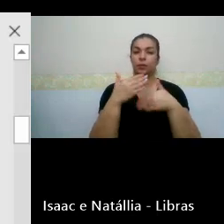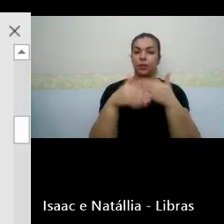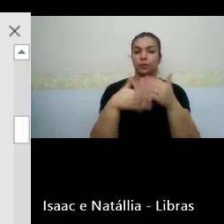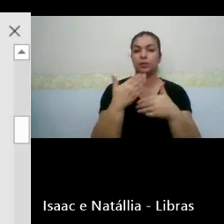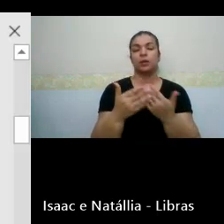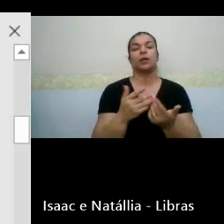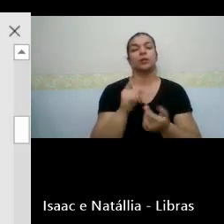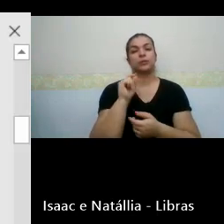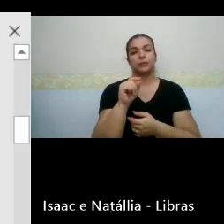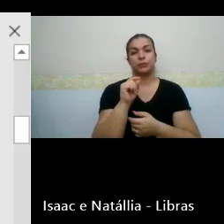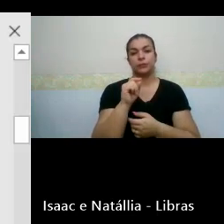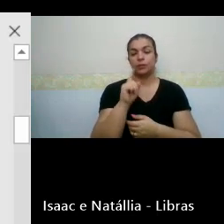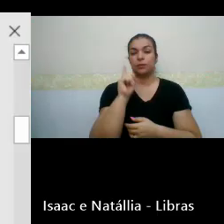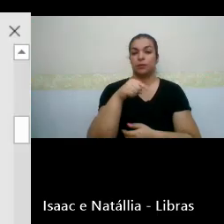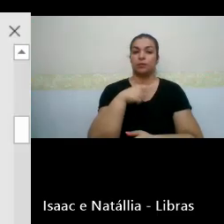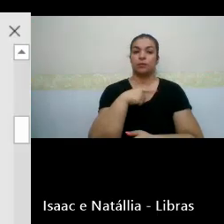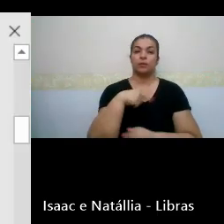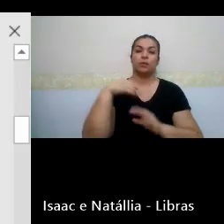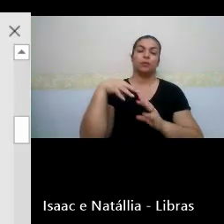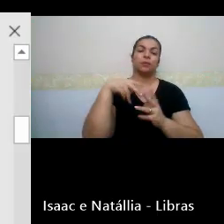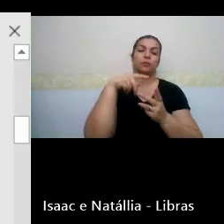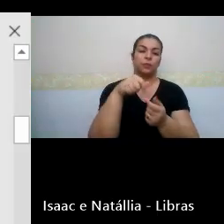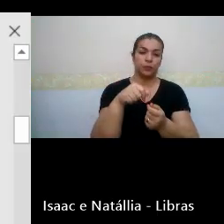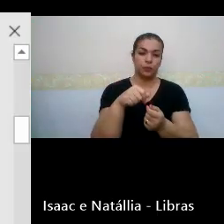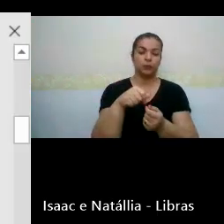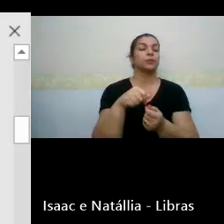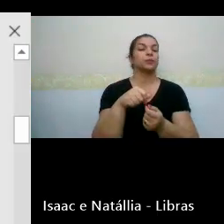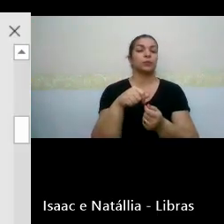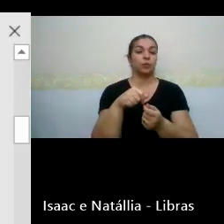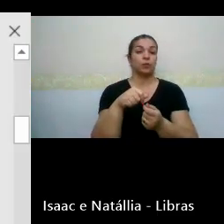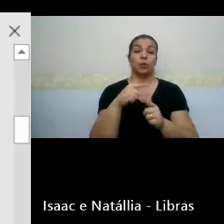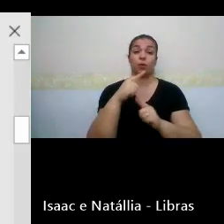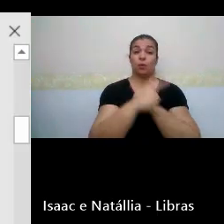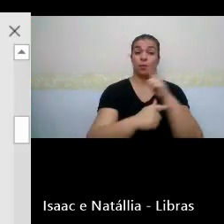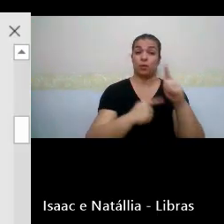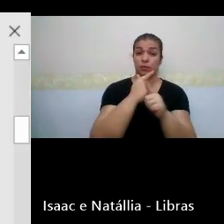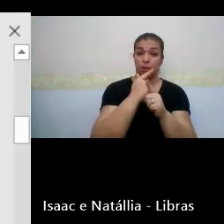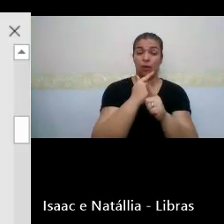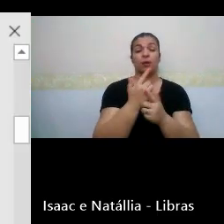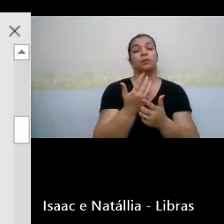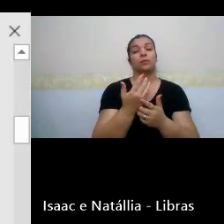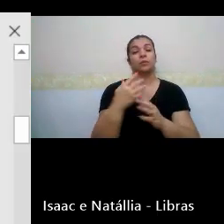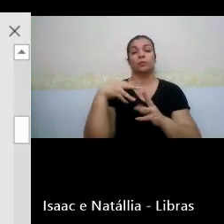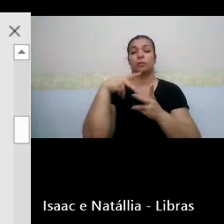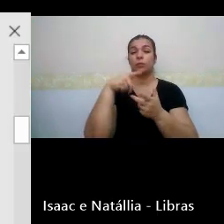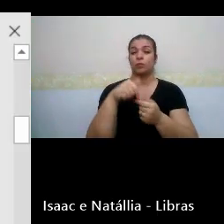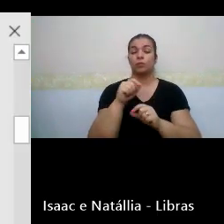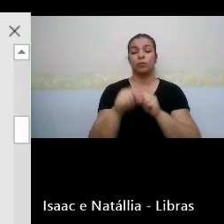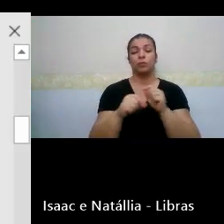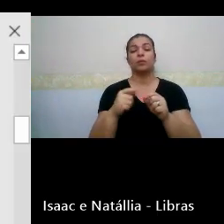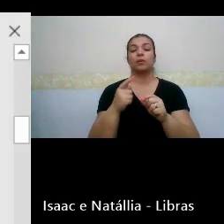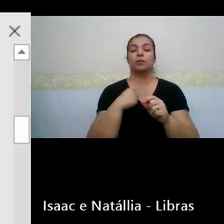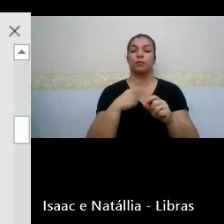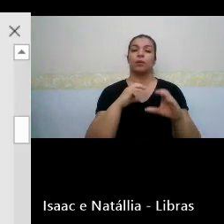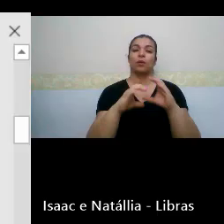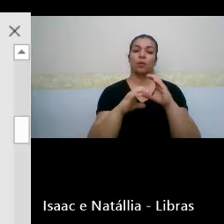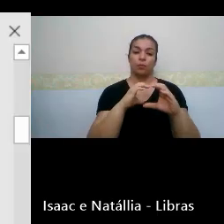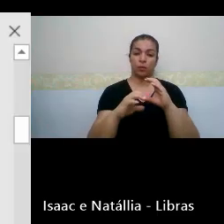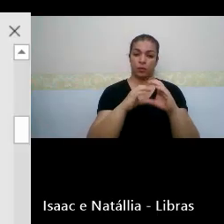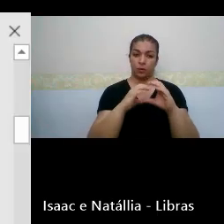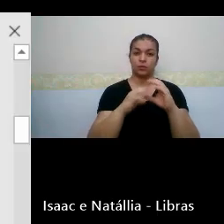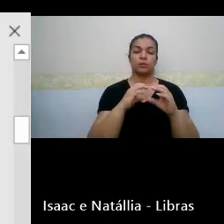de em um mundo globalizado, um mundo onde a comunicação atingiu